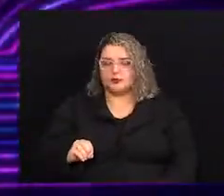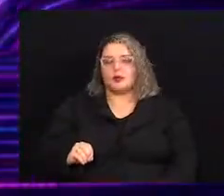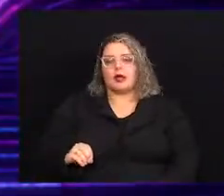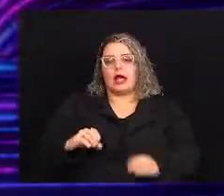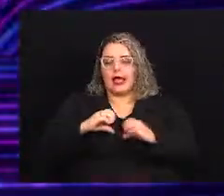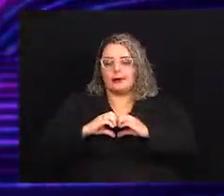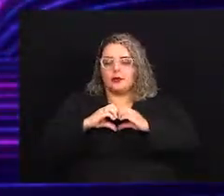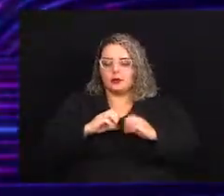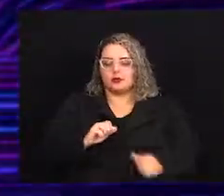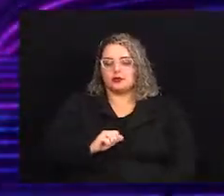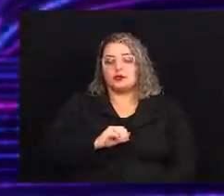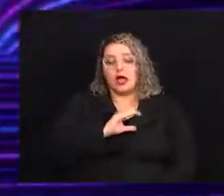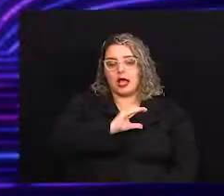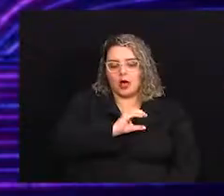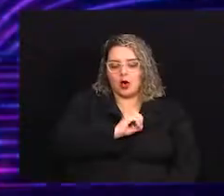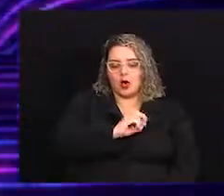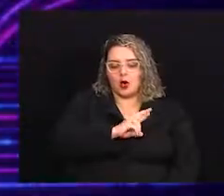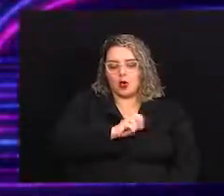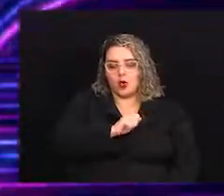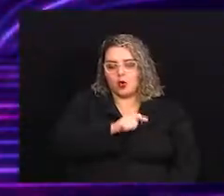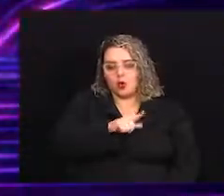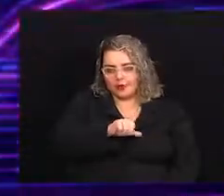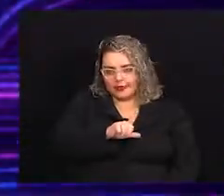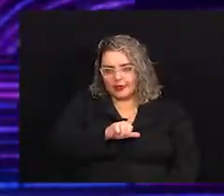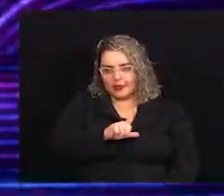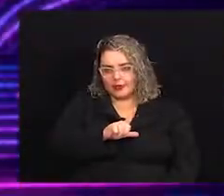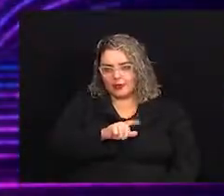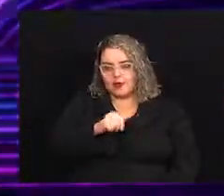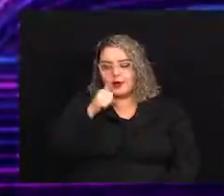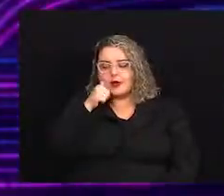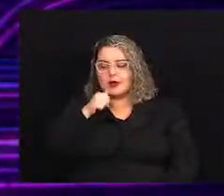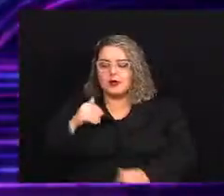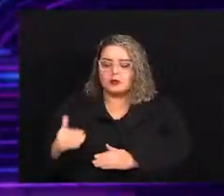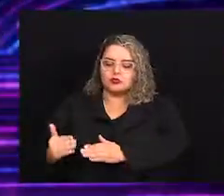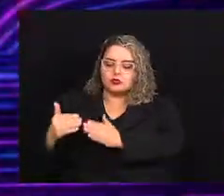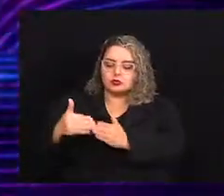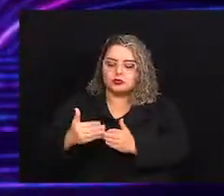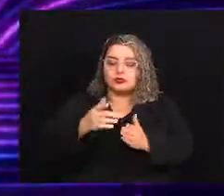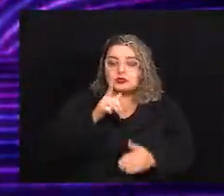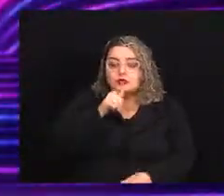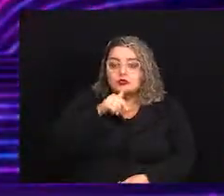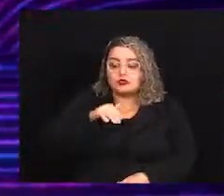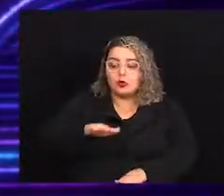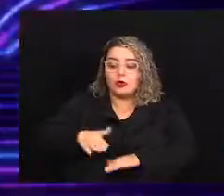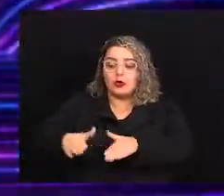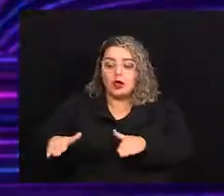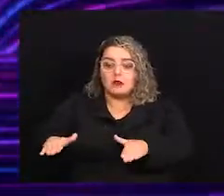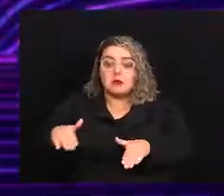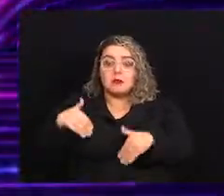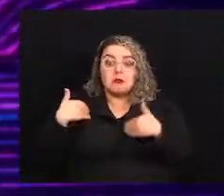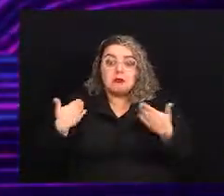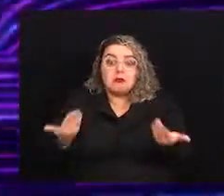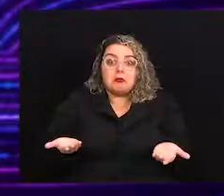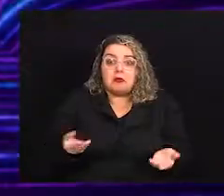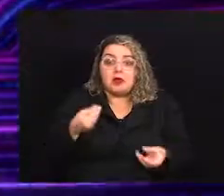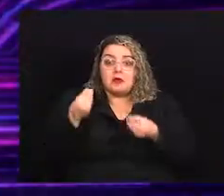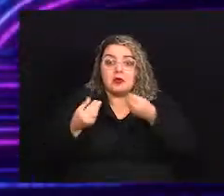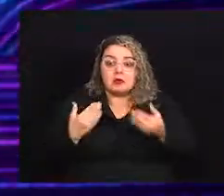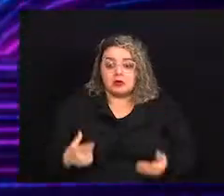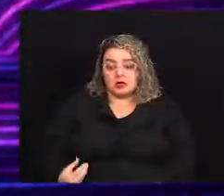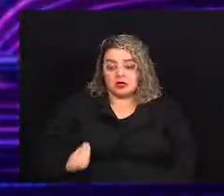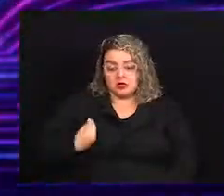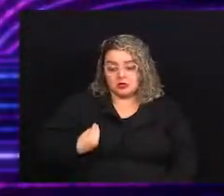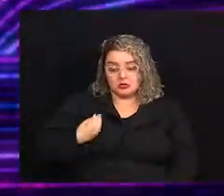essa personagem que vai chegar de fora, na verdade ela sai do mar, ninguém sabe como, eles vivem